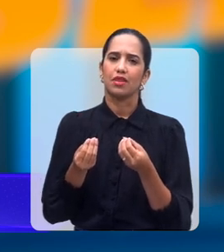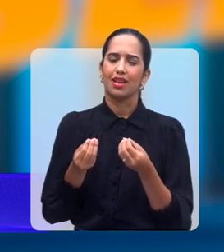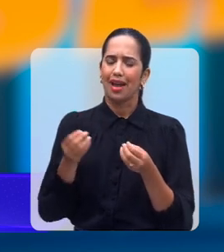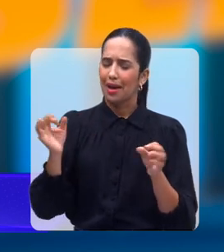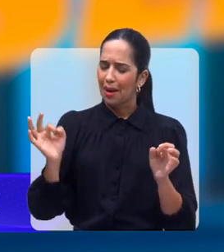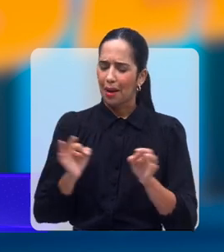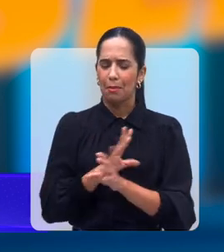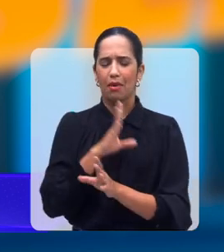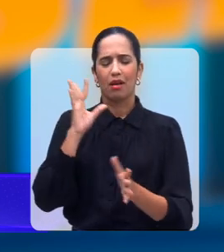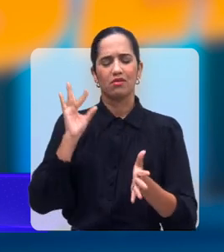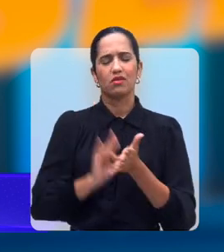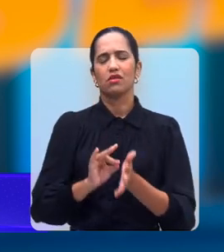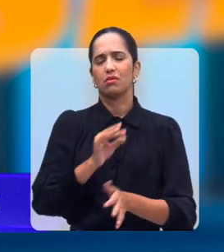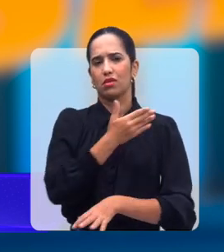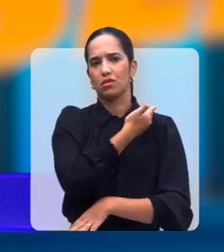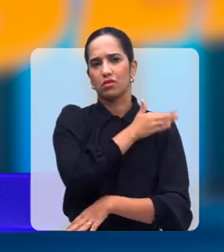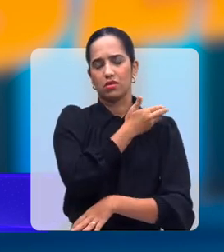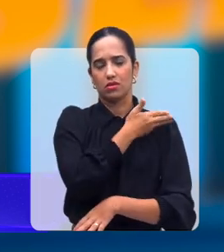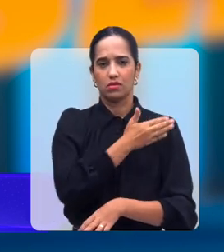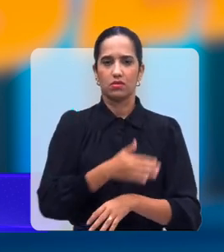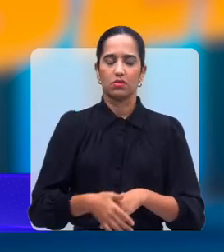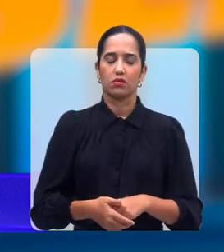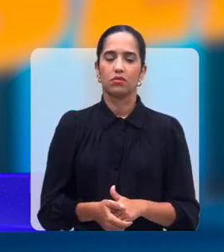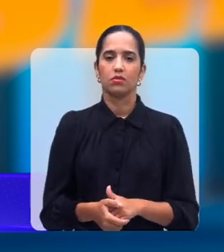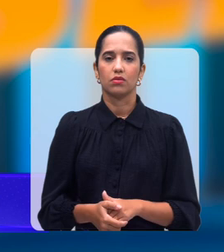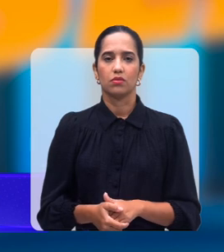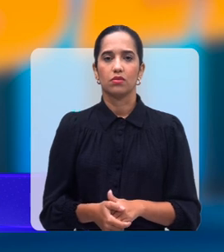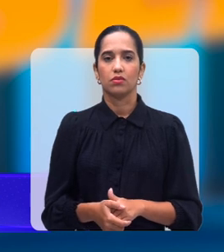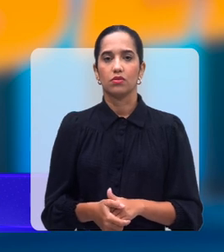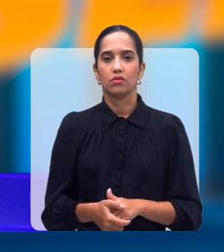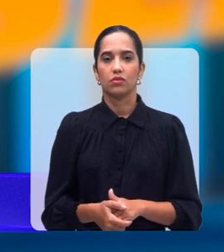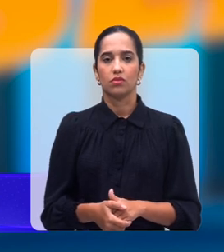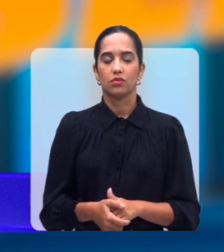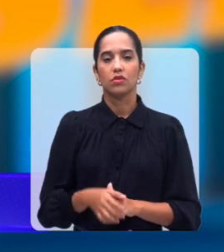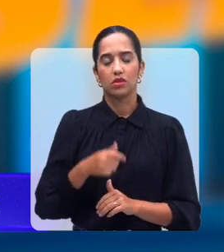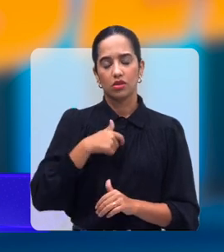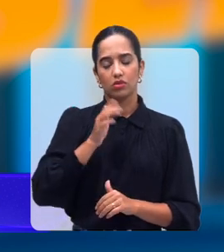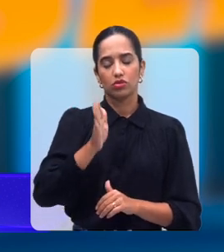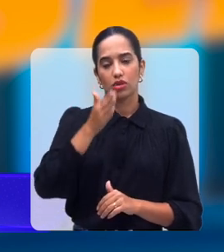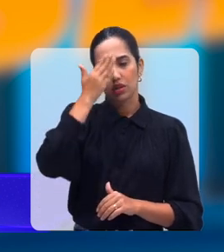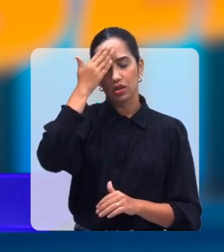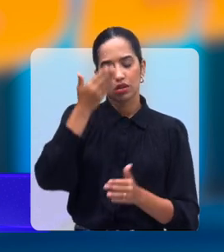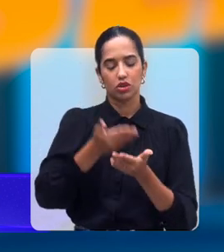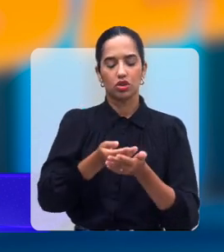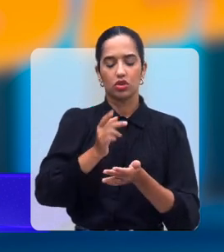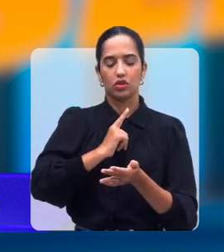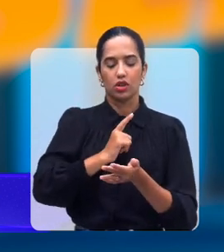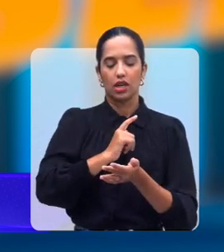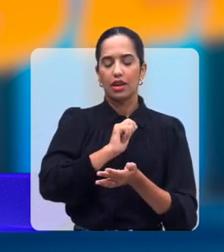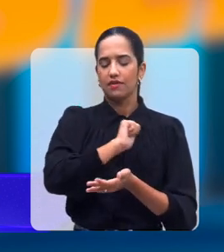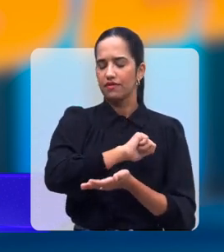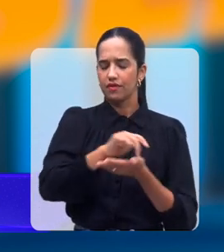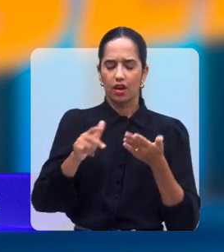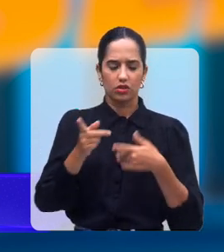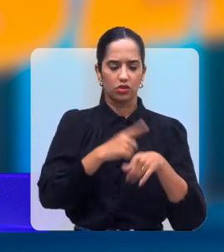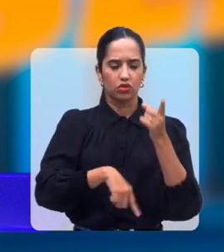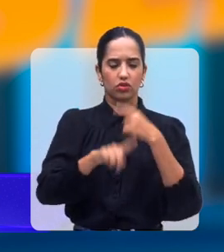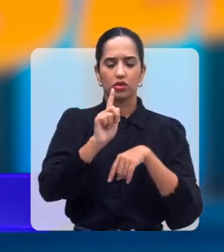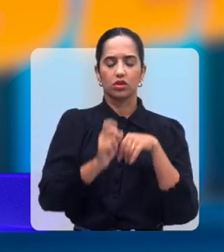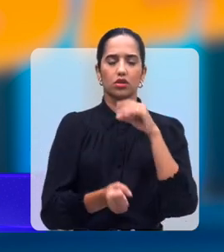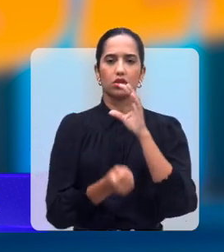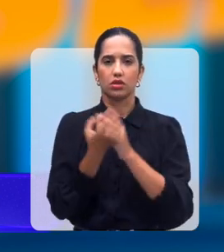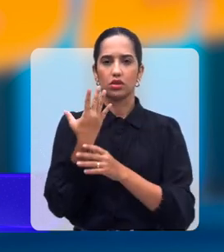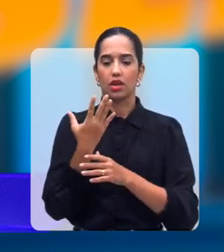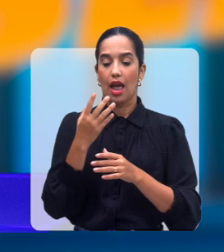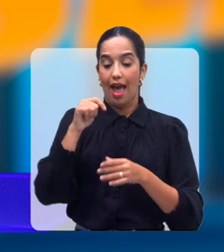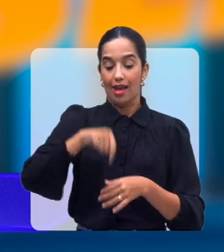para sempre essa história do preconceito. E eu acredito que os avanços estão acontecendo. Quando traz